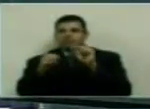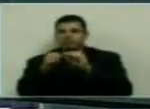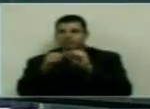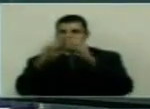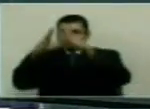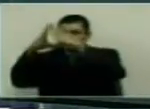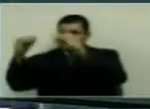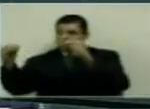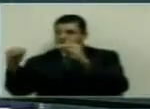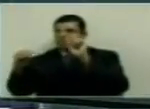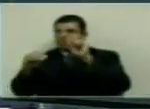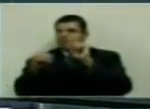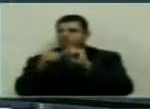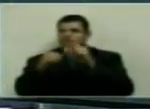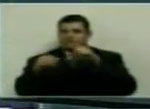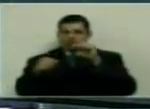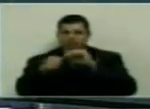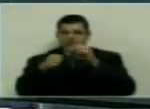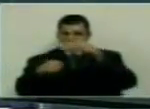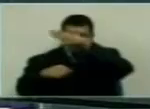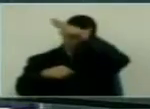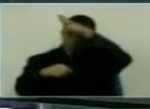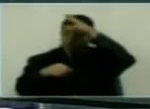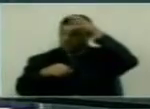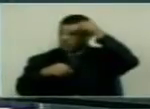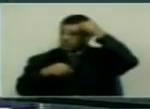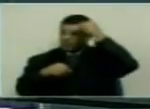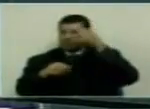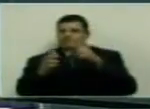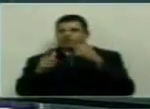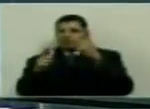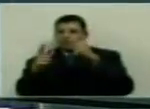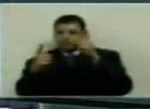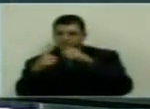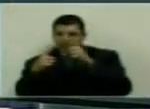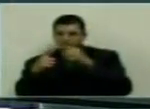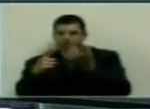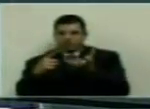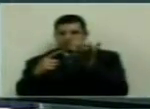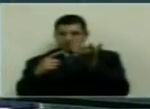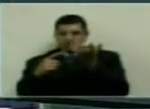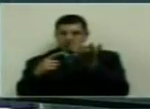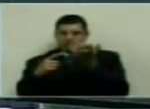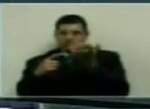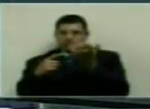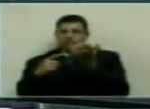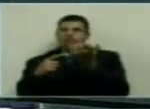os apagões que aconteceram em Manaus. Primeiro, senhor presidente, eu quero